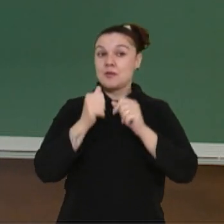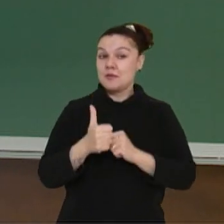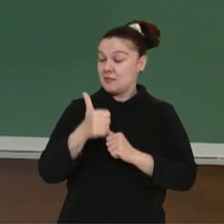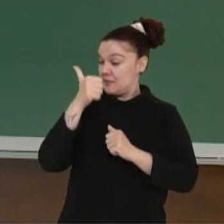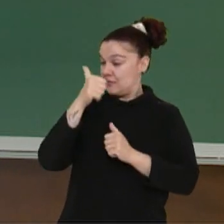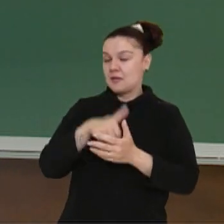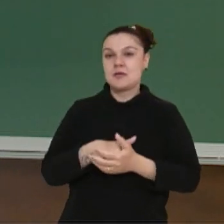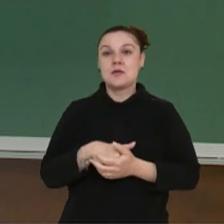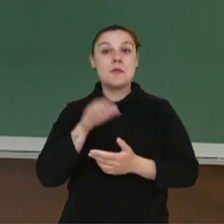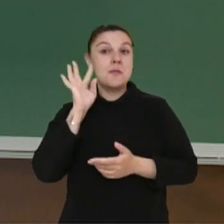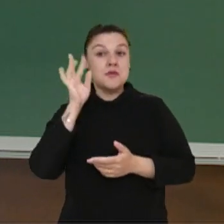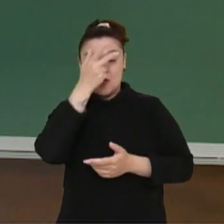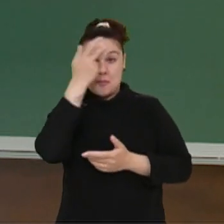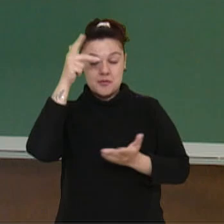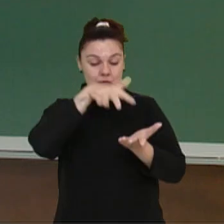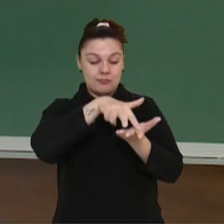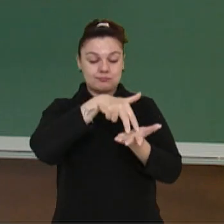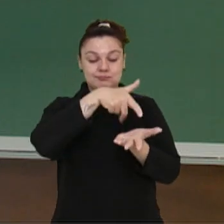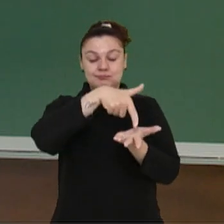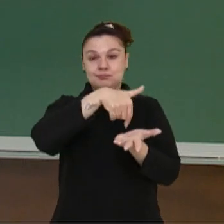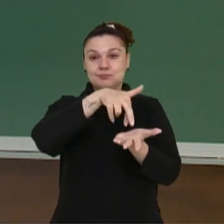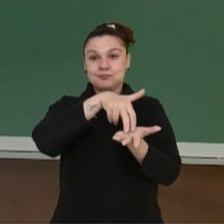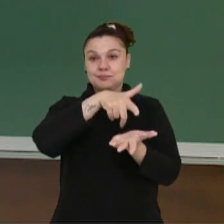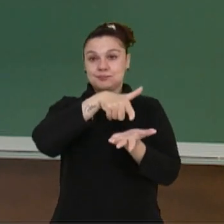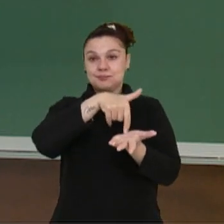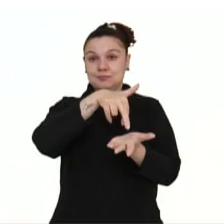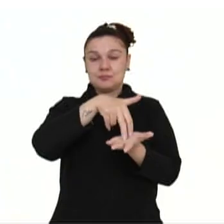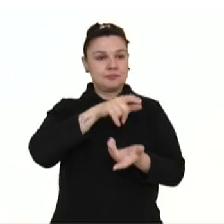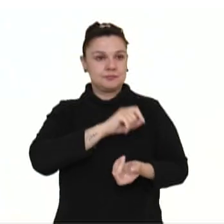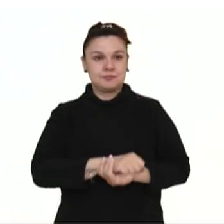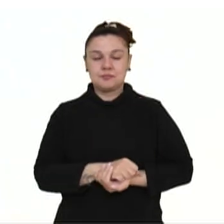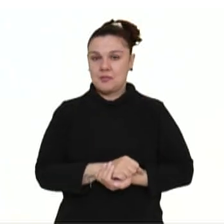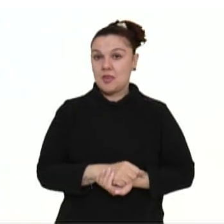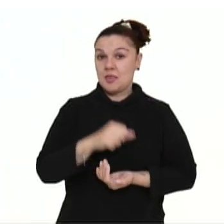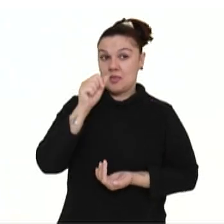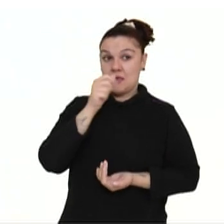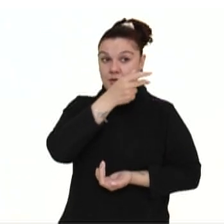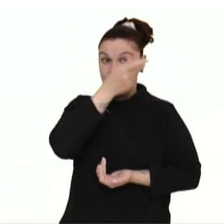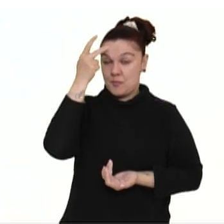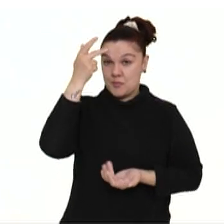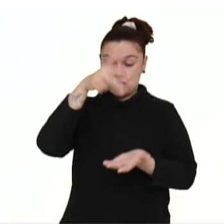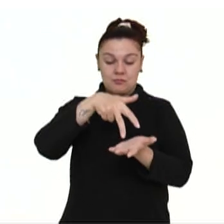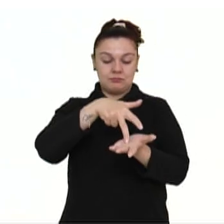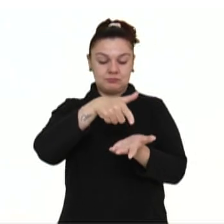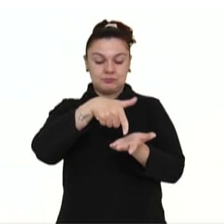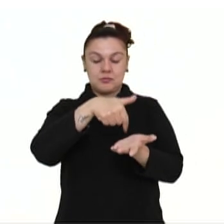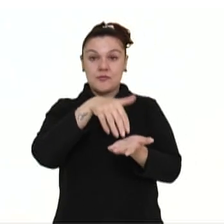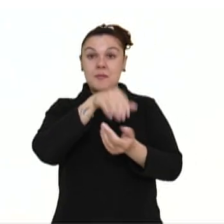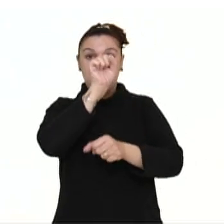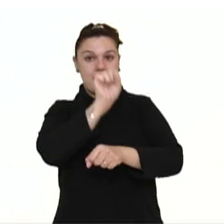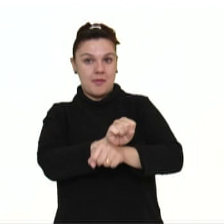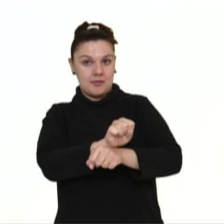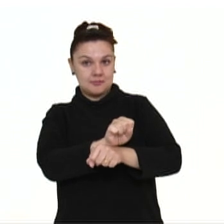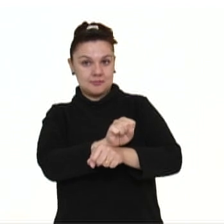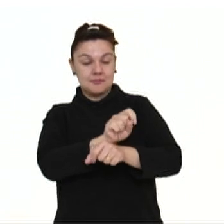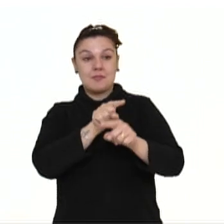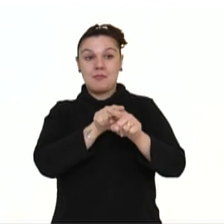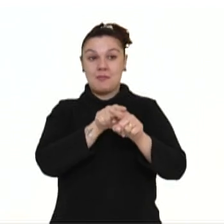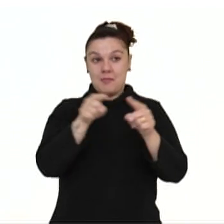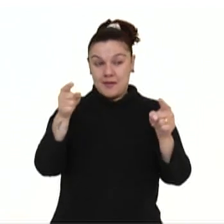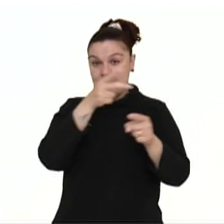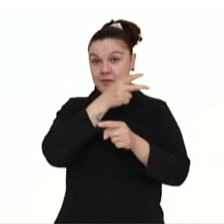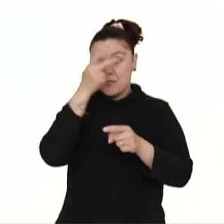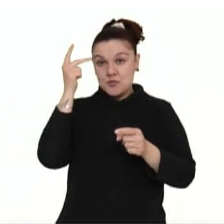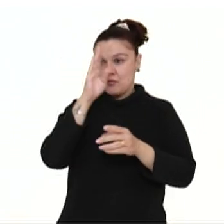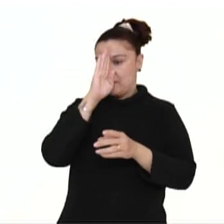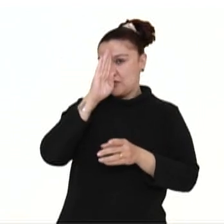é pensar numa pessoa que está andando de esteira. Quando você anda na esteira, você não sai do lugar, mas a pessoa vai